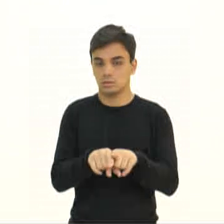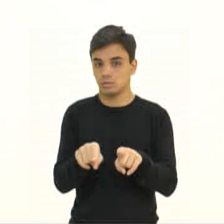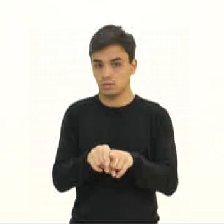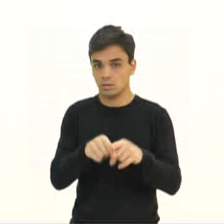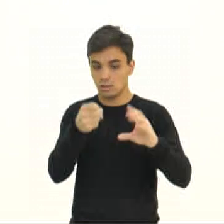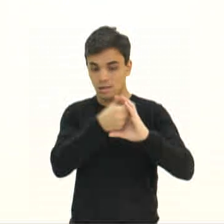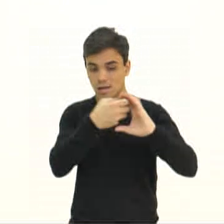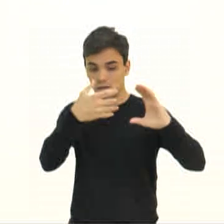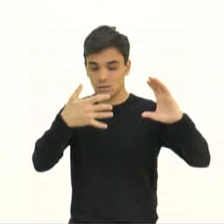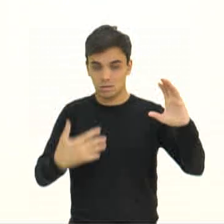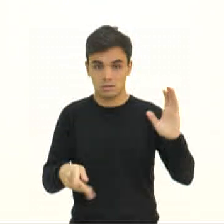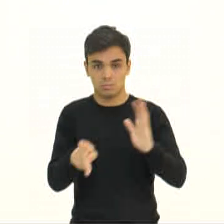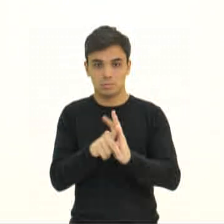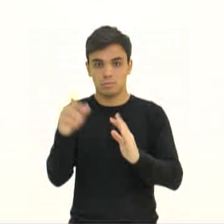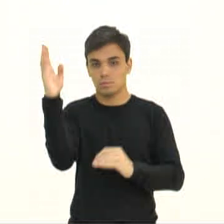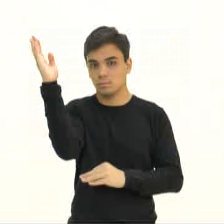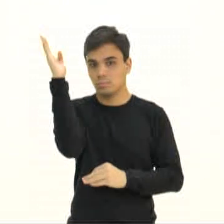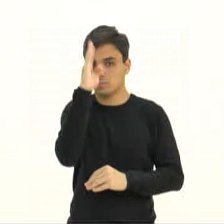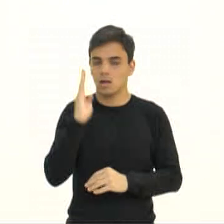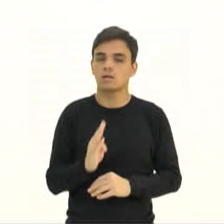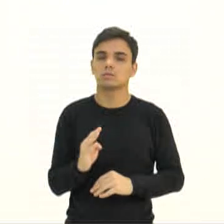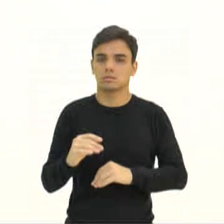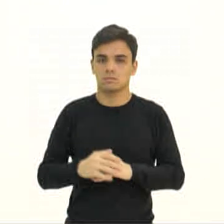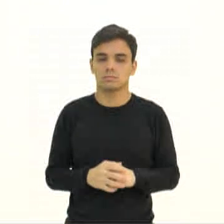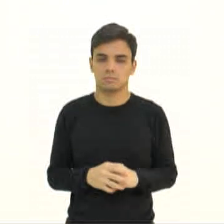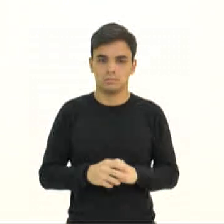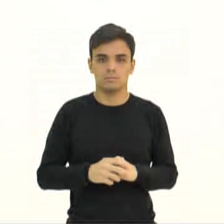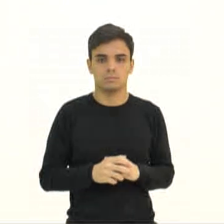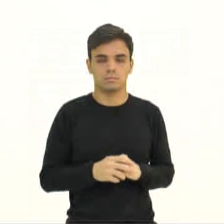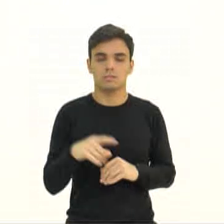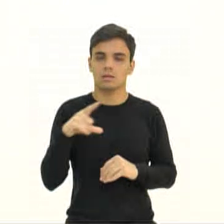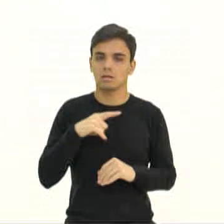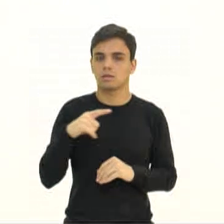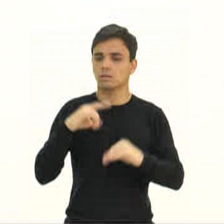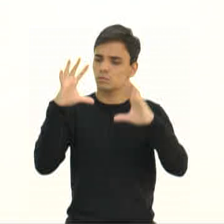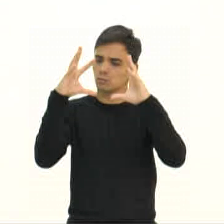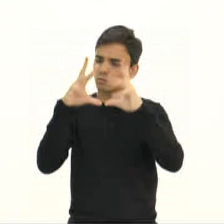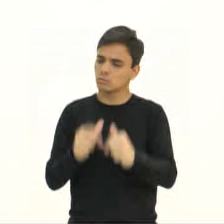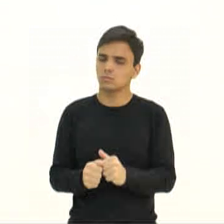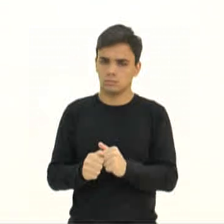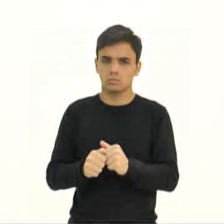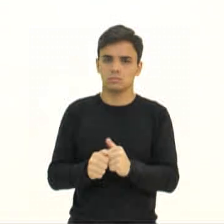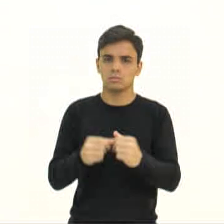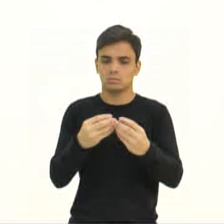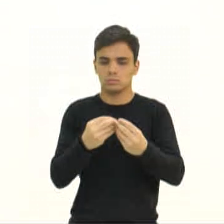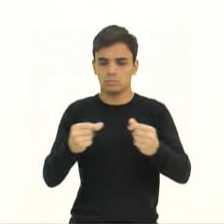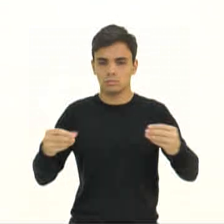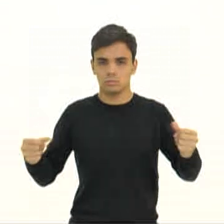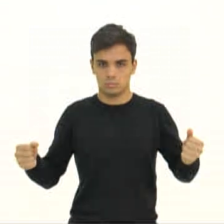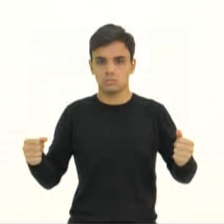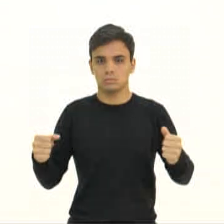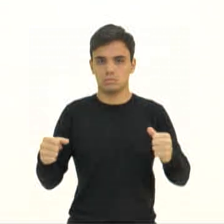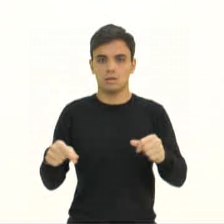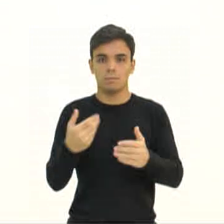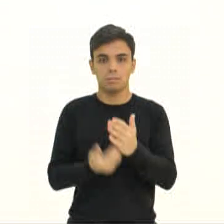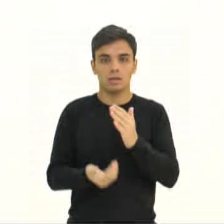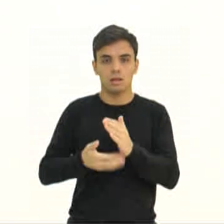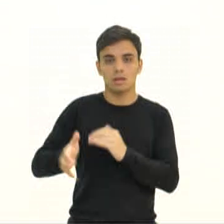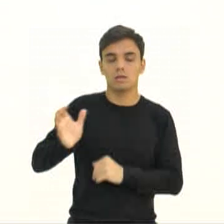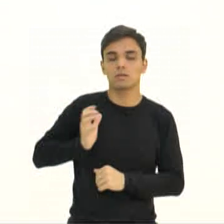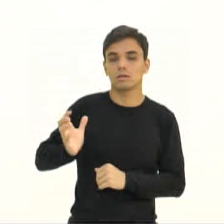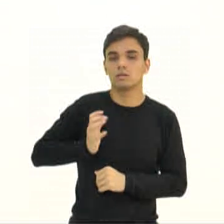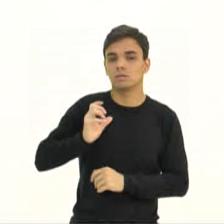característica do Brasil, específica do Brasil. E aí nós temos toda essa degradação em relação a ela ali, perdendo riquezas que